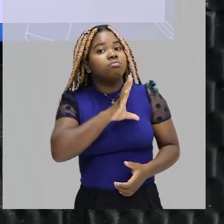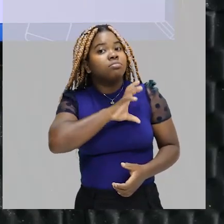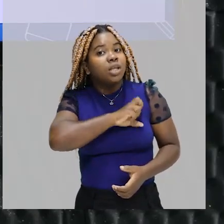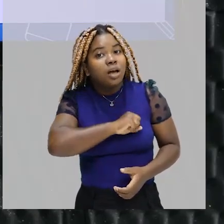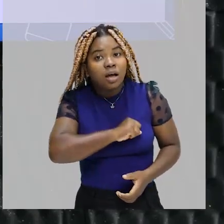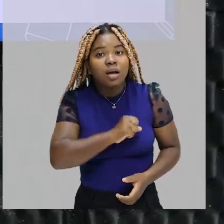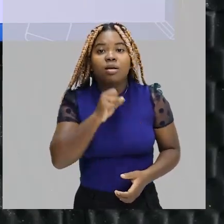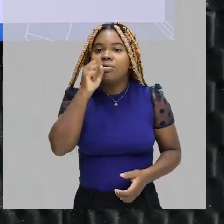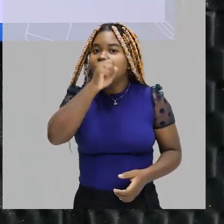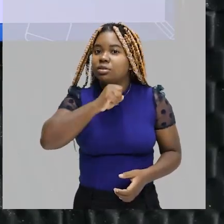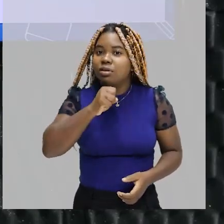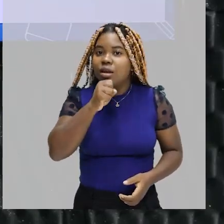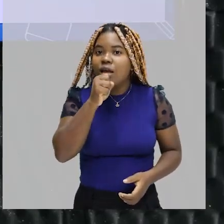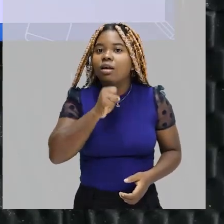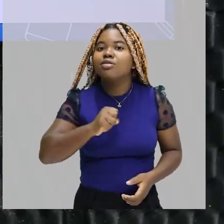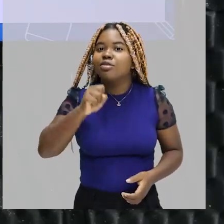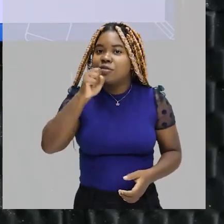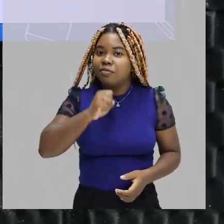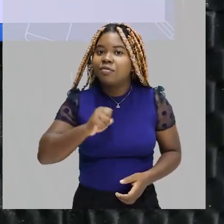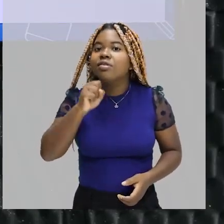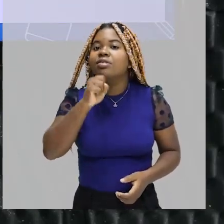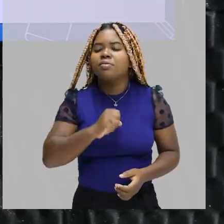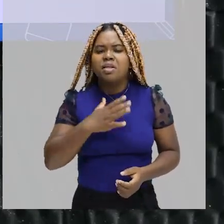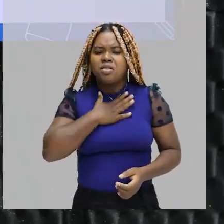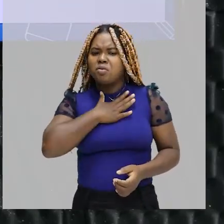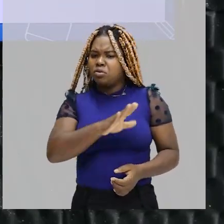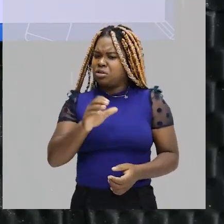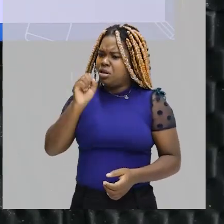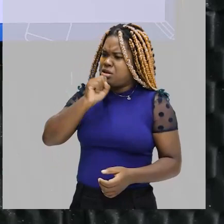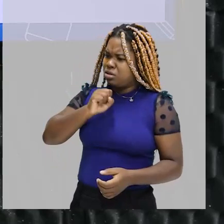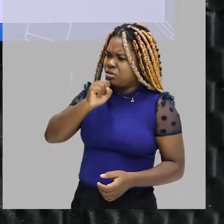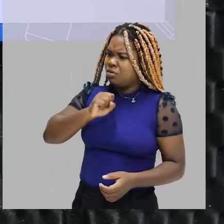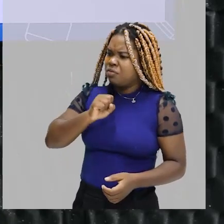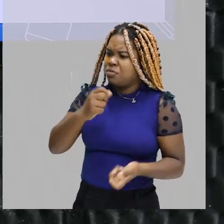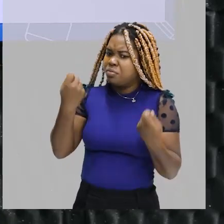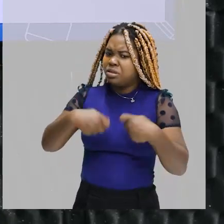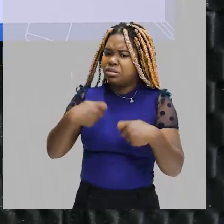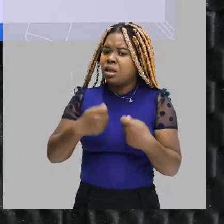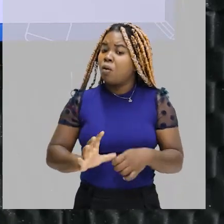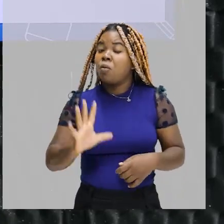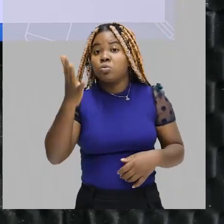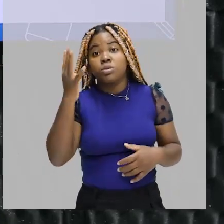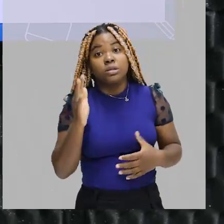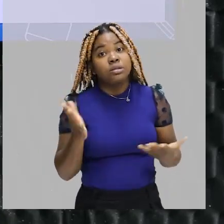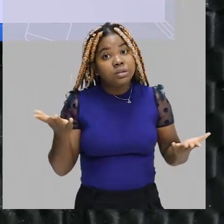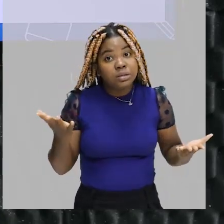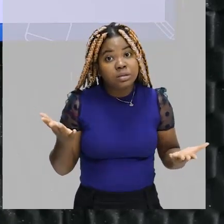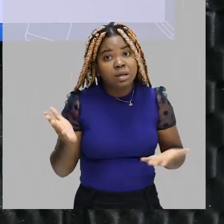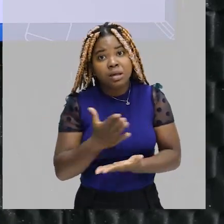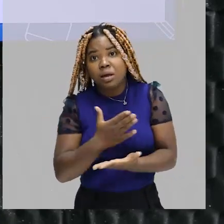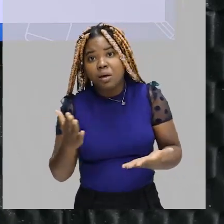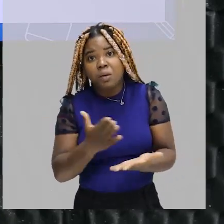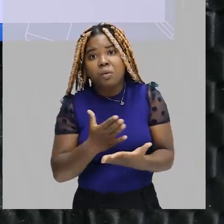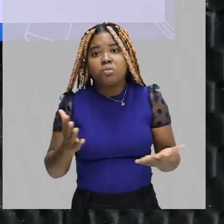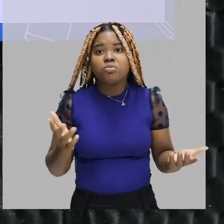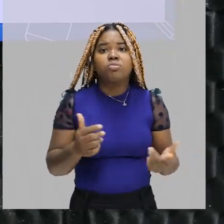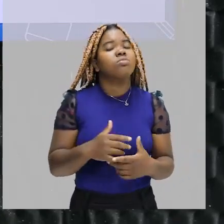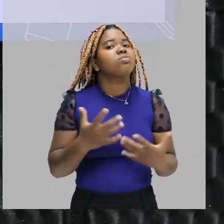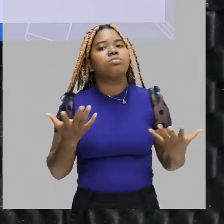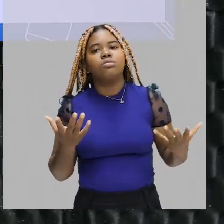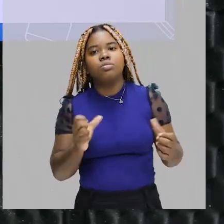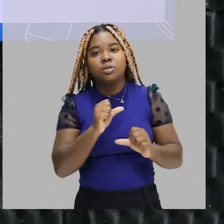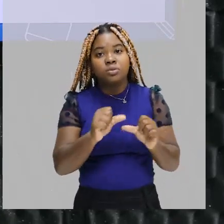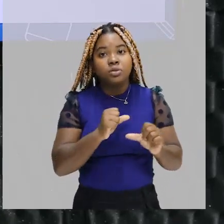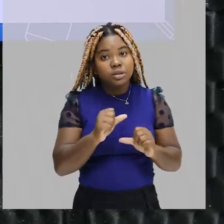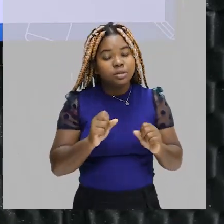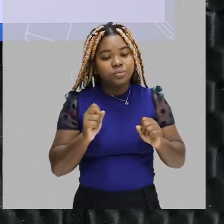amar sorvete, tem que acontecer alguma coisa também que vai influenciar nesse processo de decisão ou no processo de mudança.